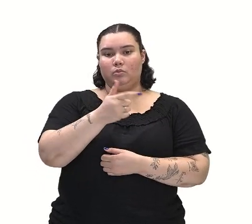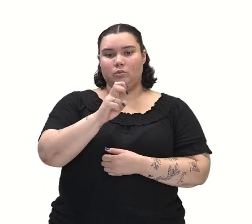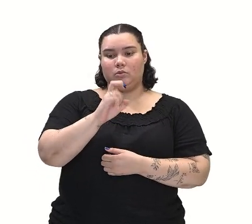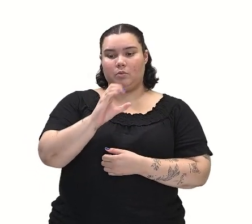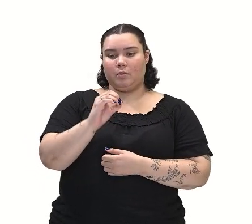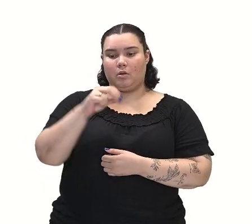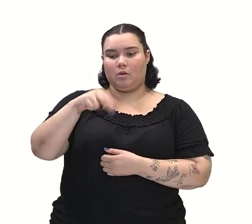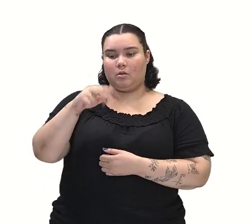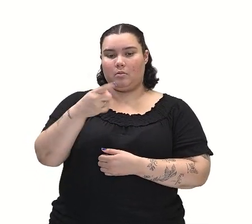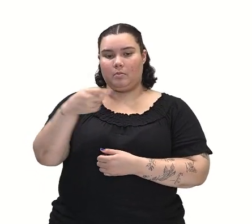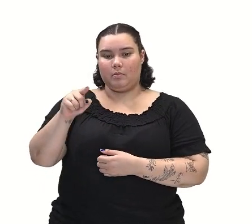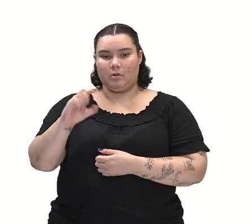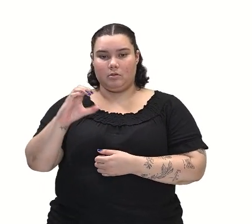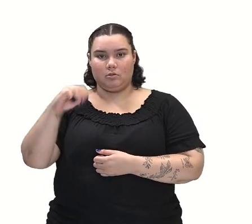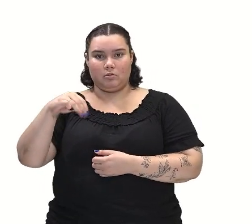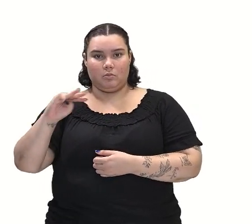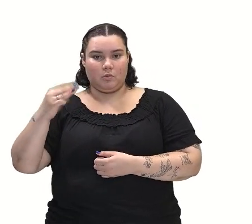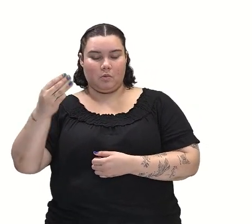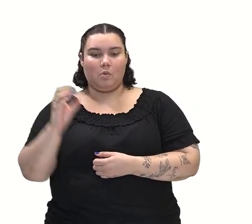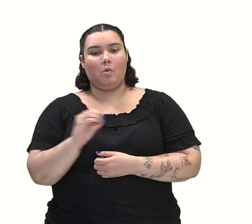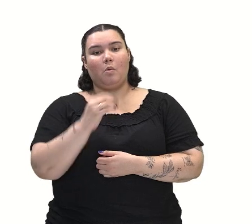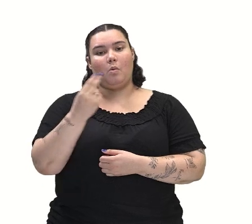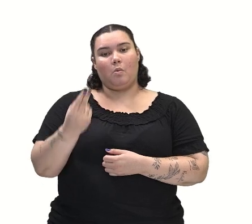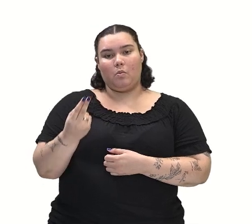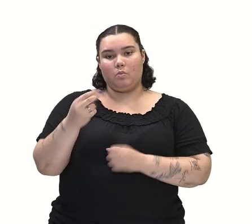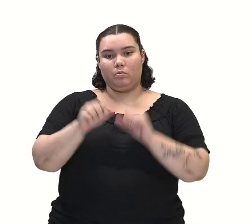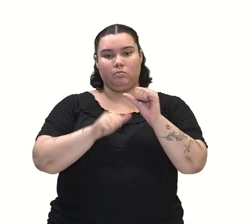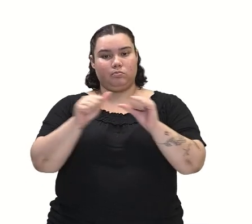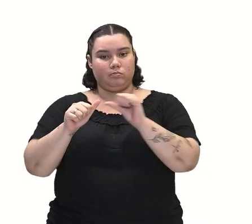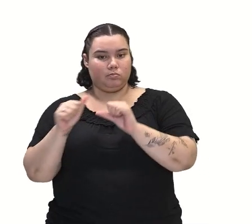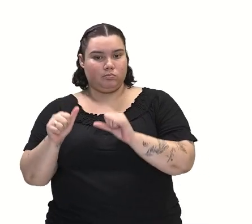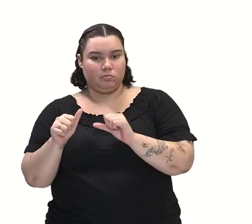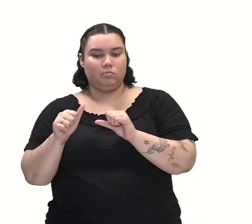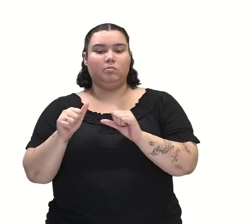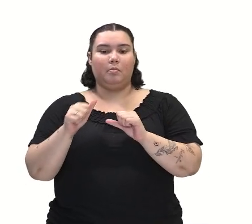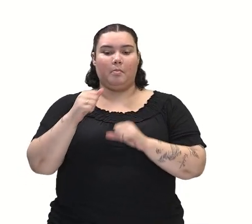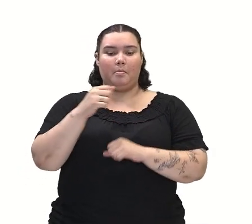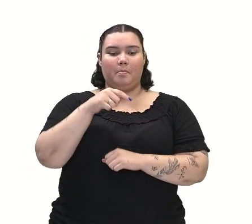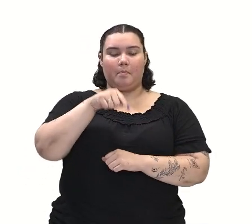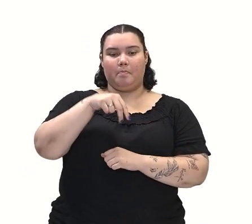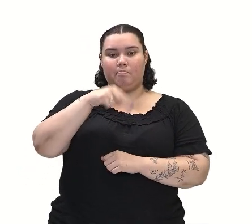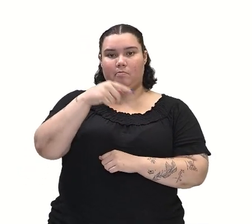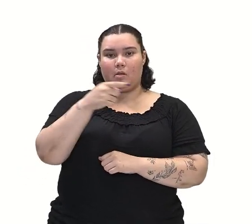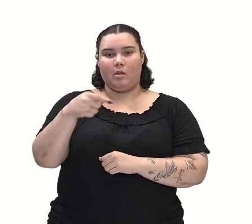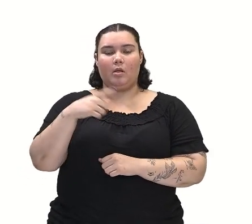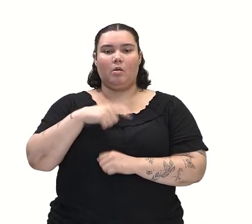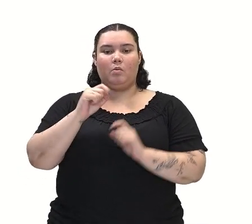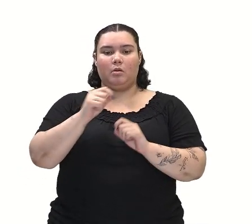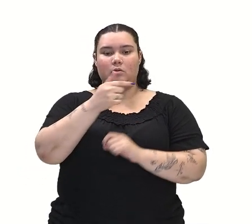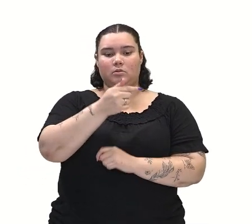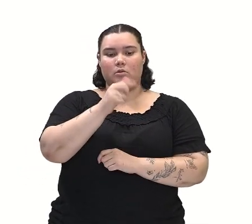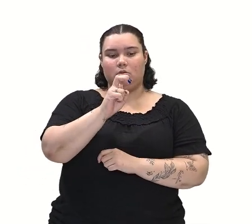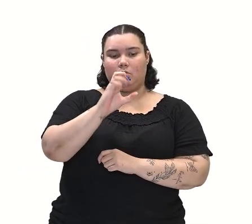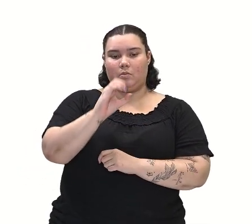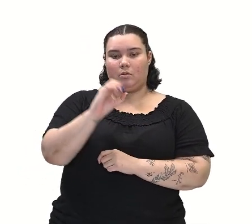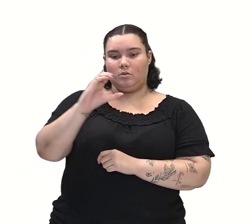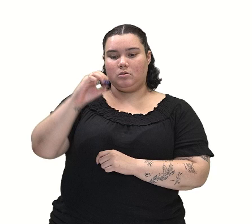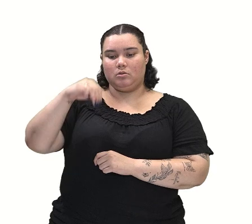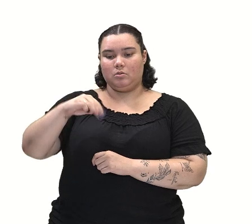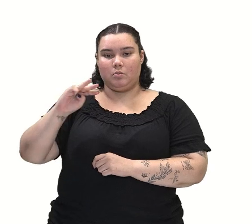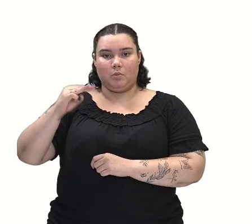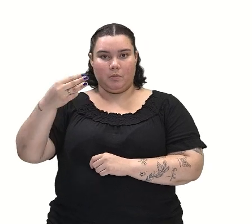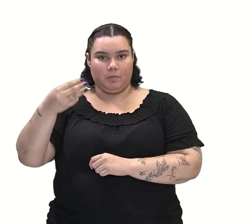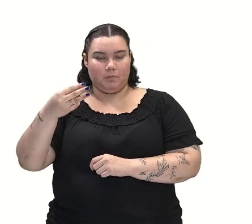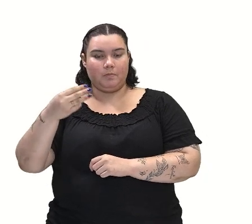π centímetros cúbicos, ou fazendo a substituição de π por 3, 750 centímetros